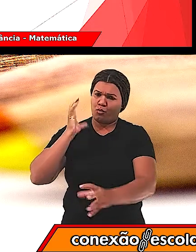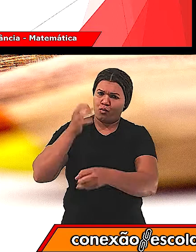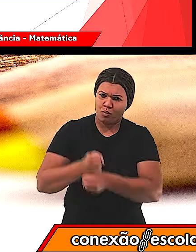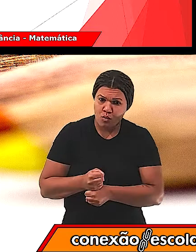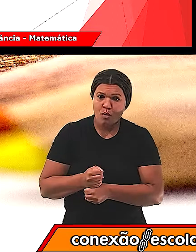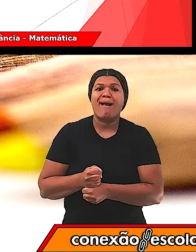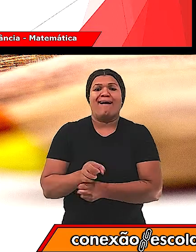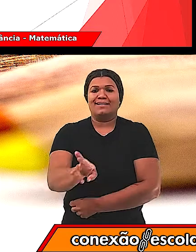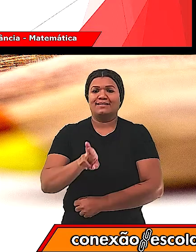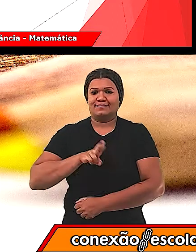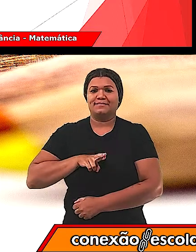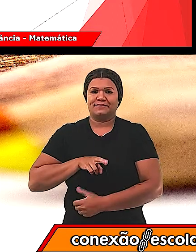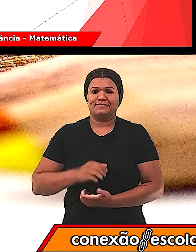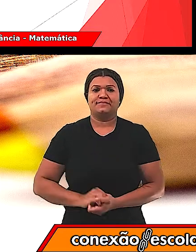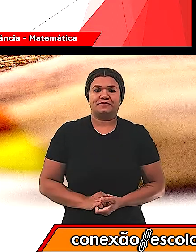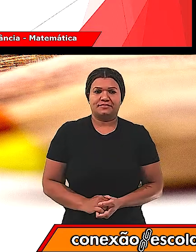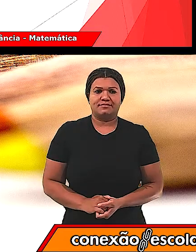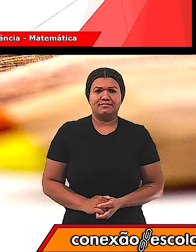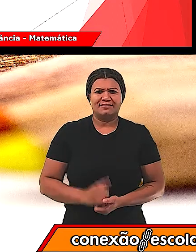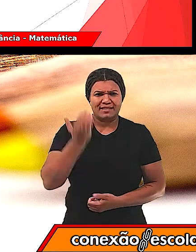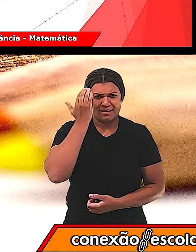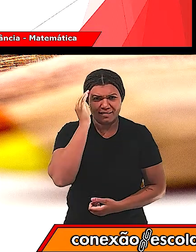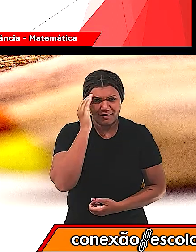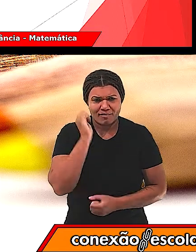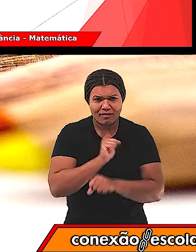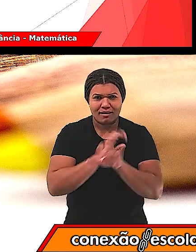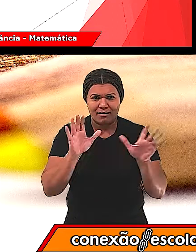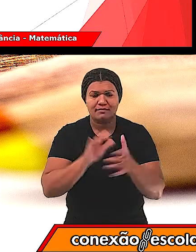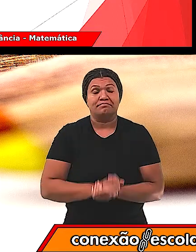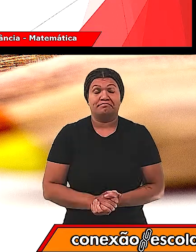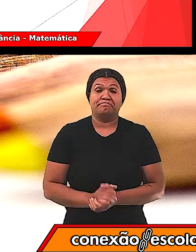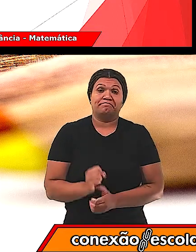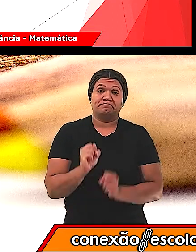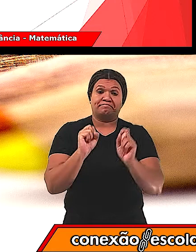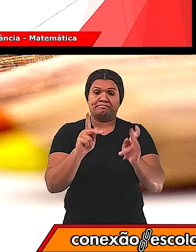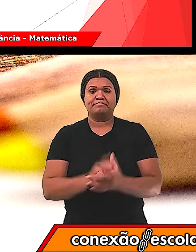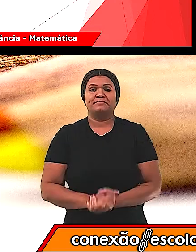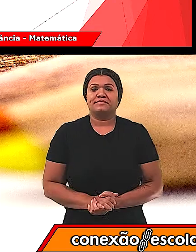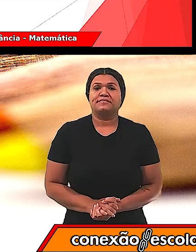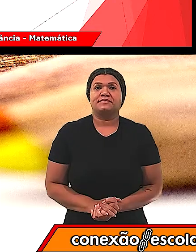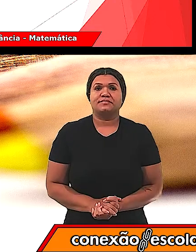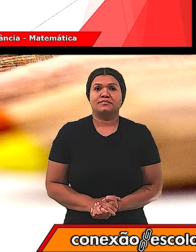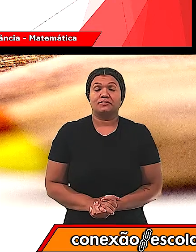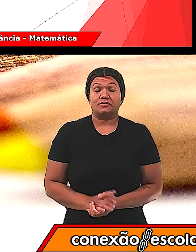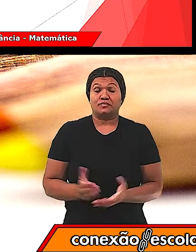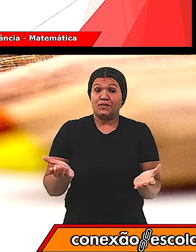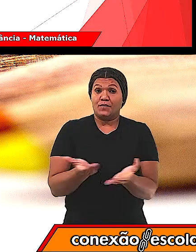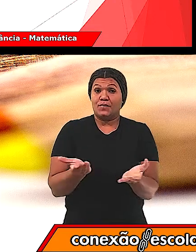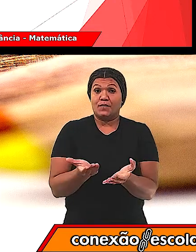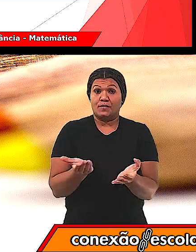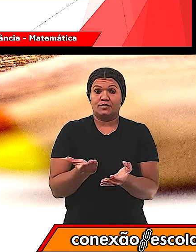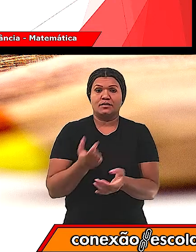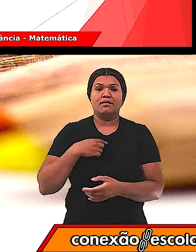aquilo que você fizer a continha. Deu para entender? Então, ótimo. Hoje, eu trouxe